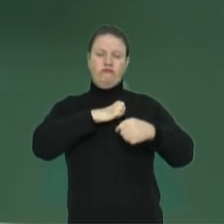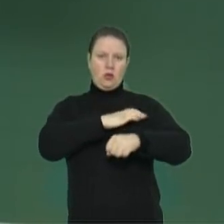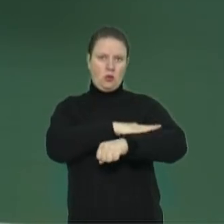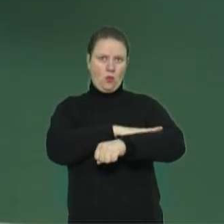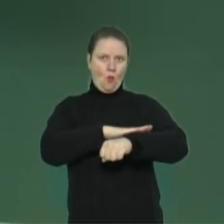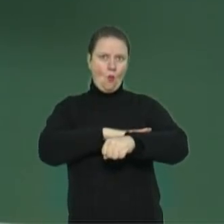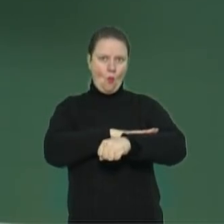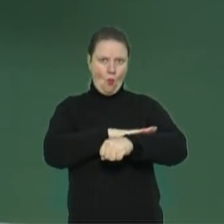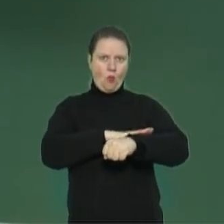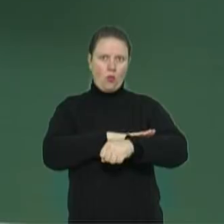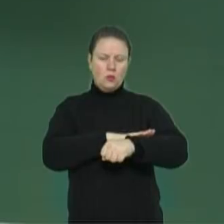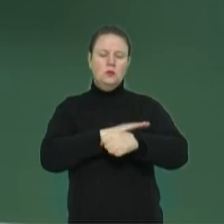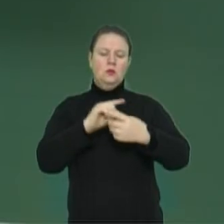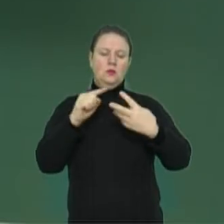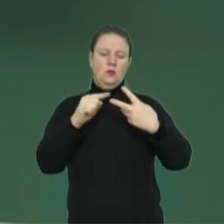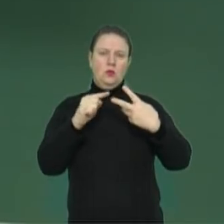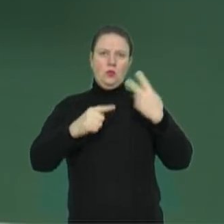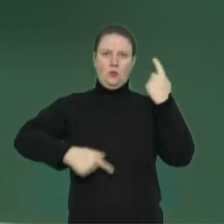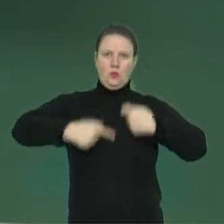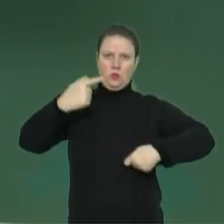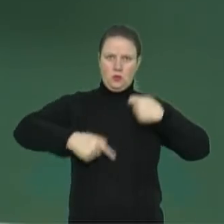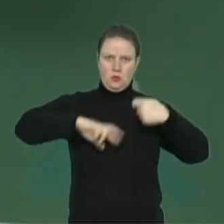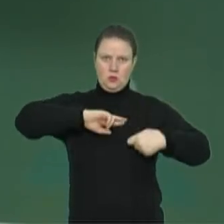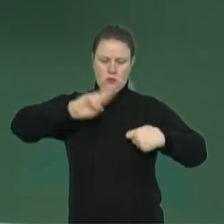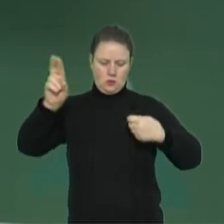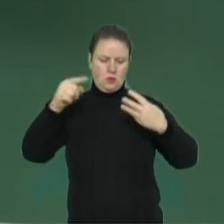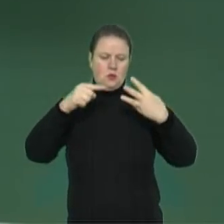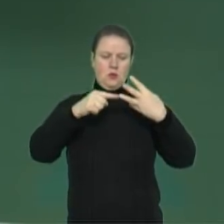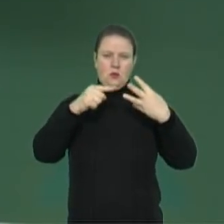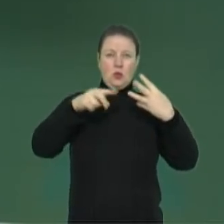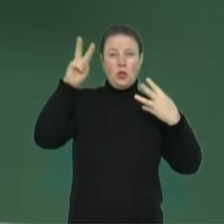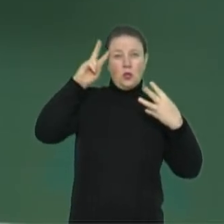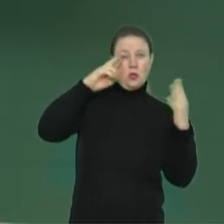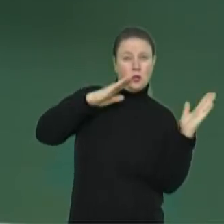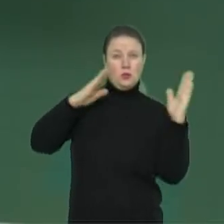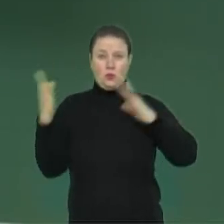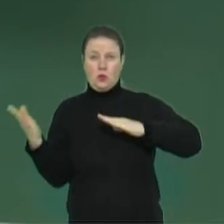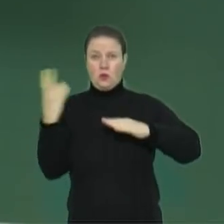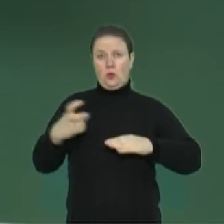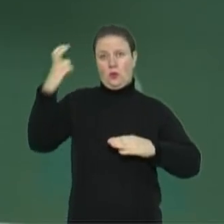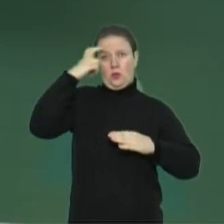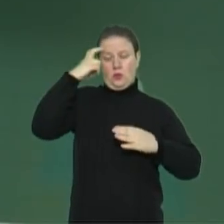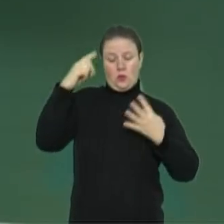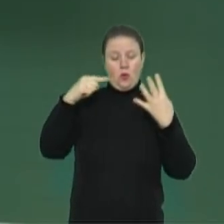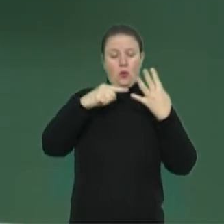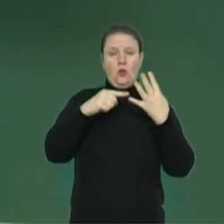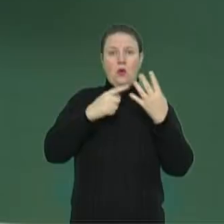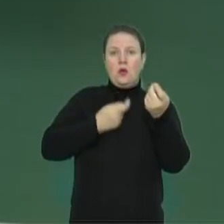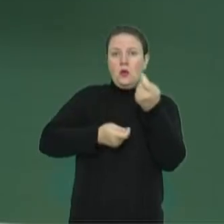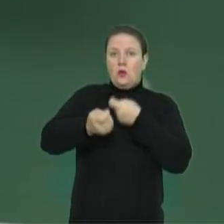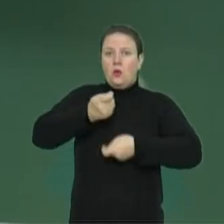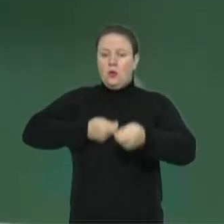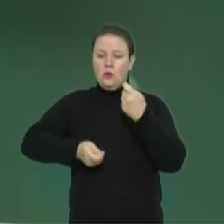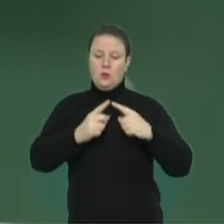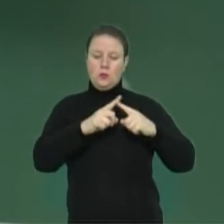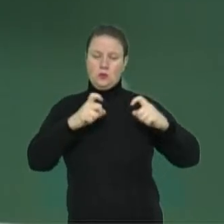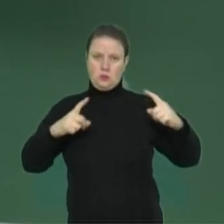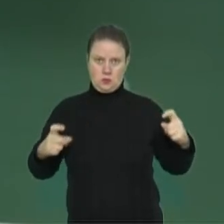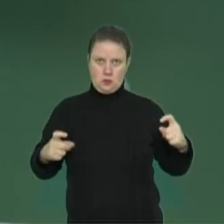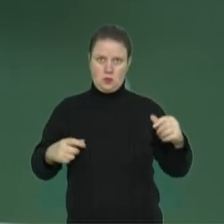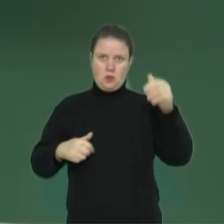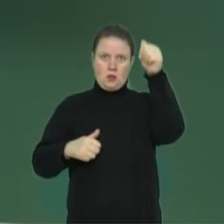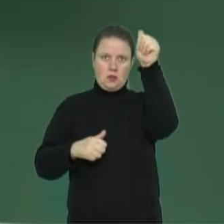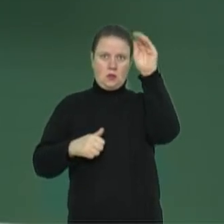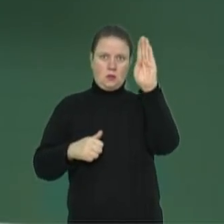Étnico-raciais, político-religiosos, histórico-culturais ou econômico-científicos. Tá? Então, a partir da